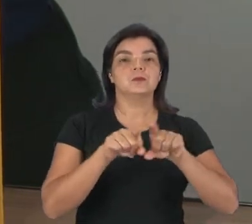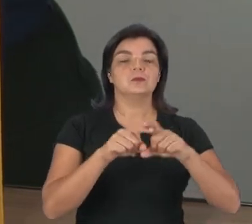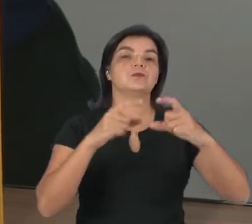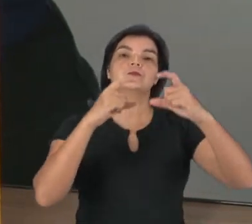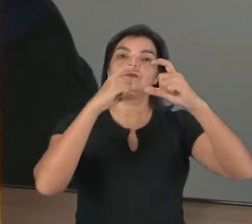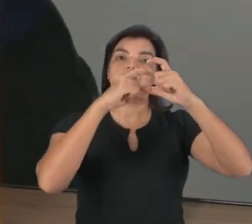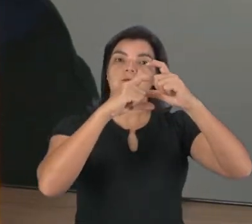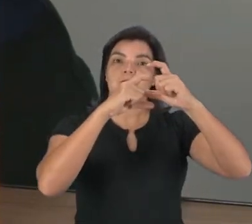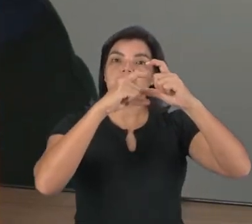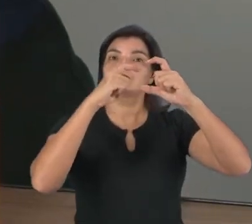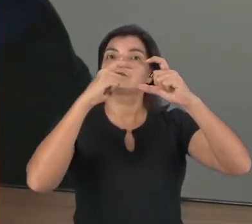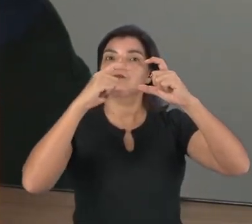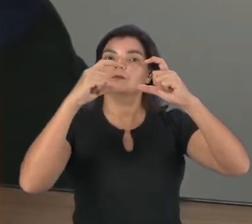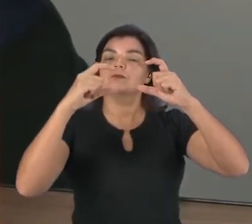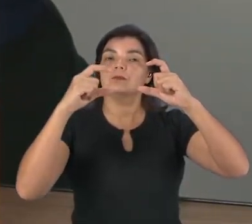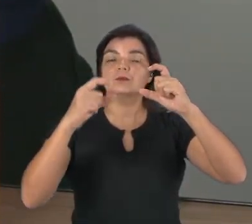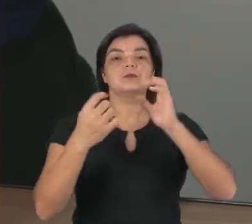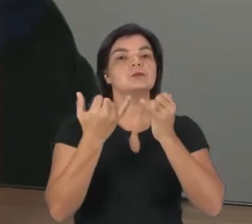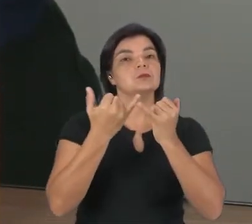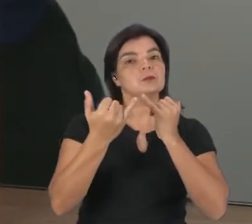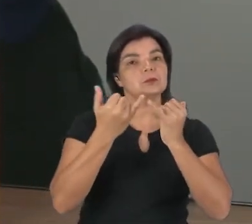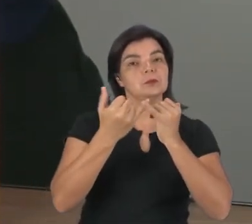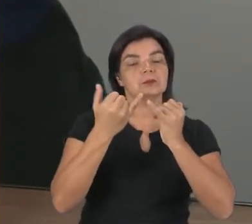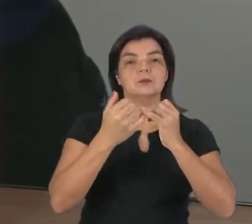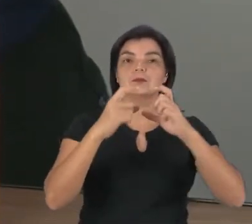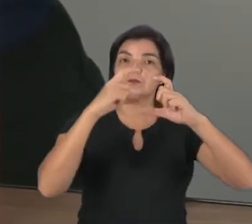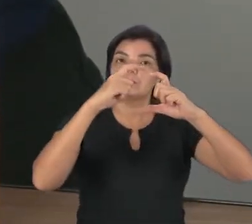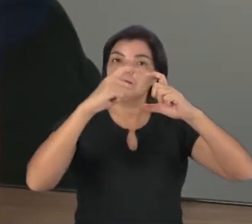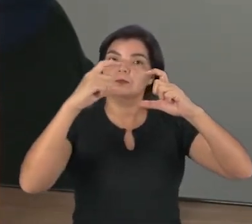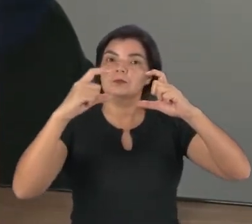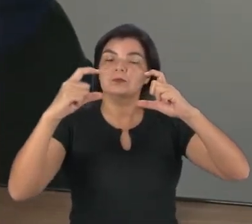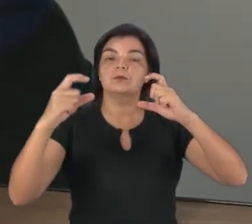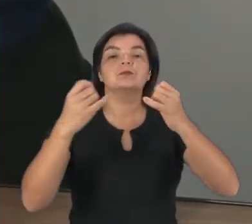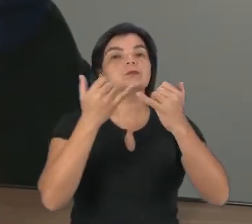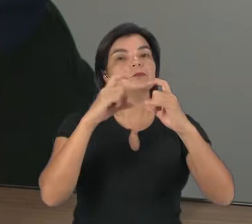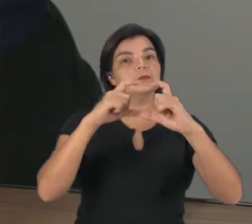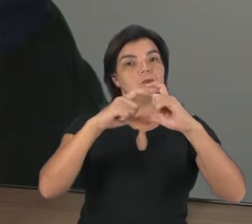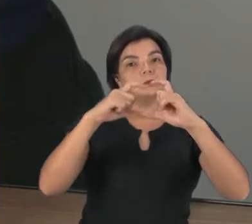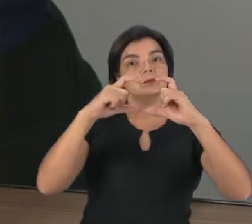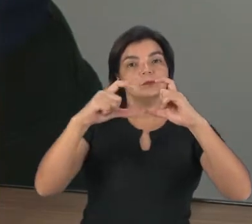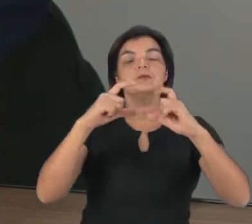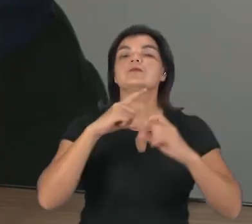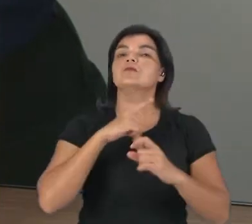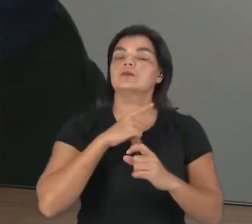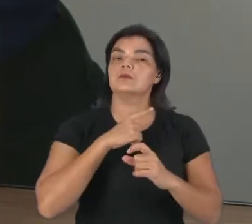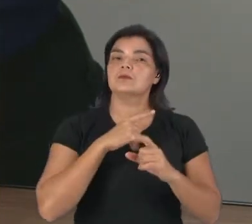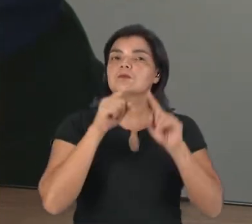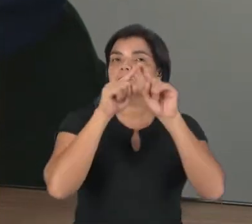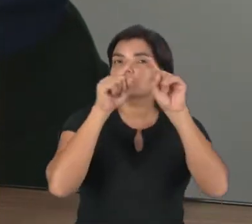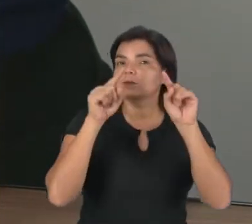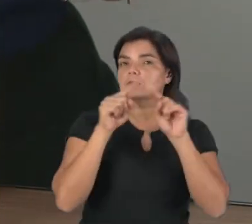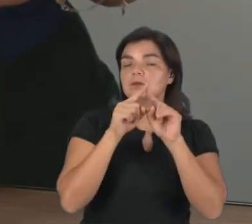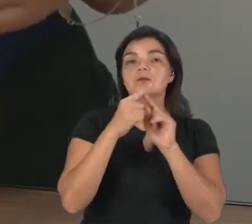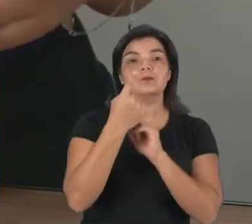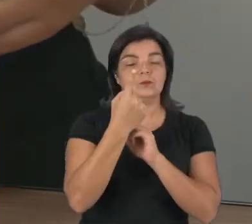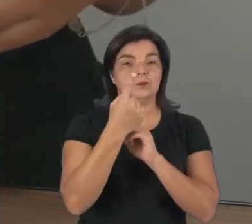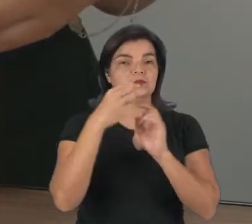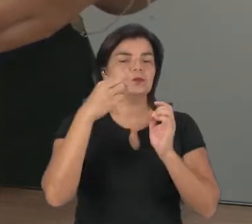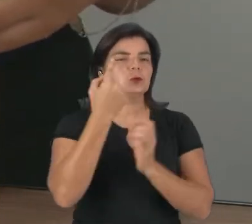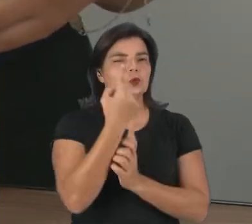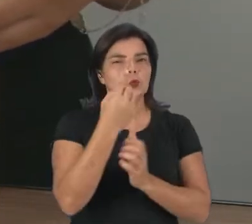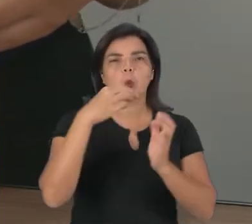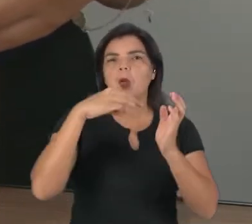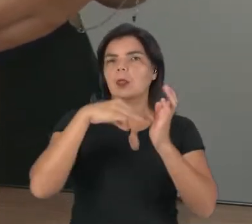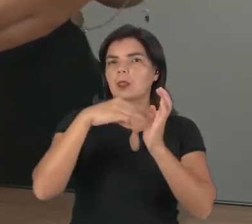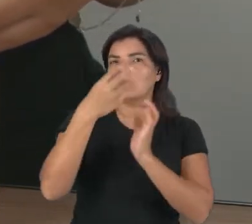que é bem parecida com a história em quadrinhos. Porém, a tirinha, ela tem poucos quadrinhos, de 1 a 3